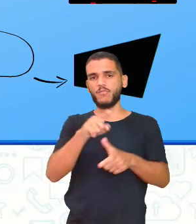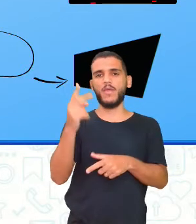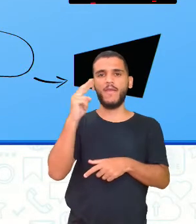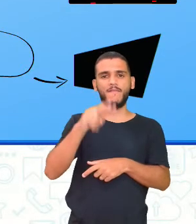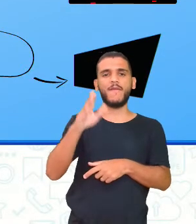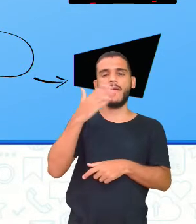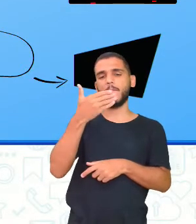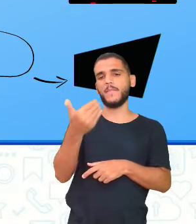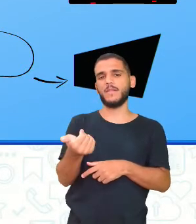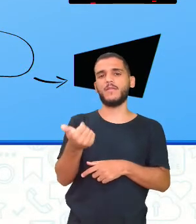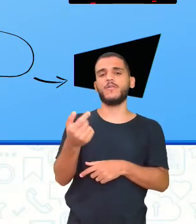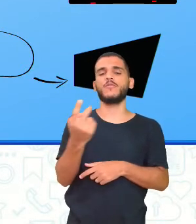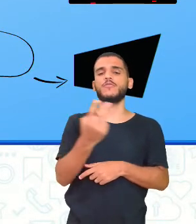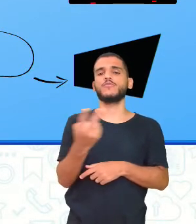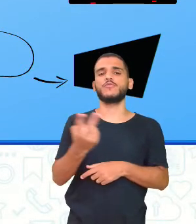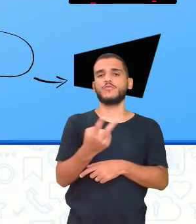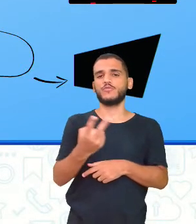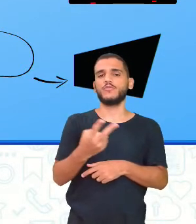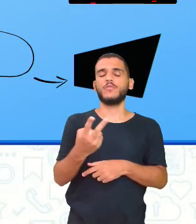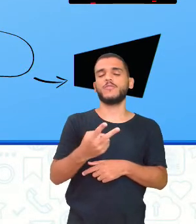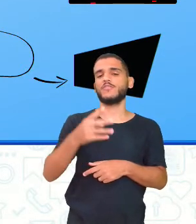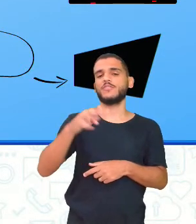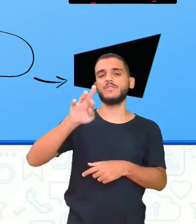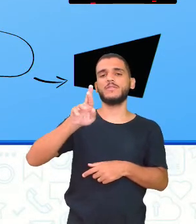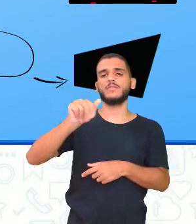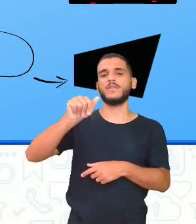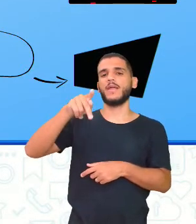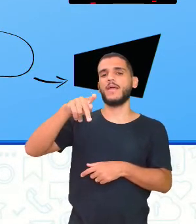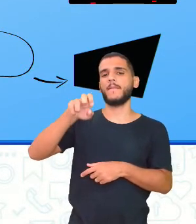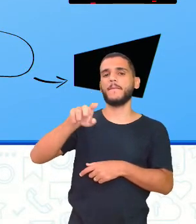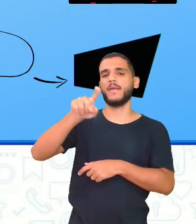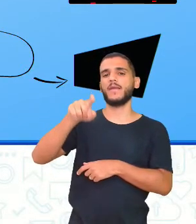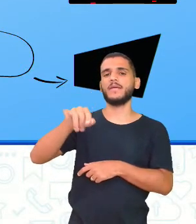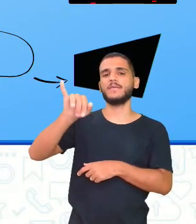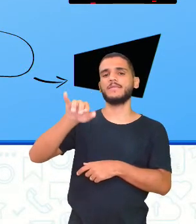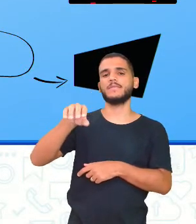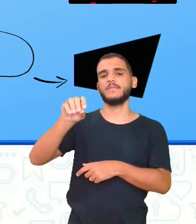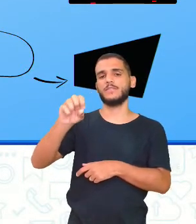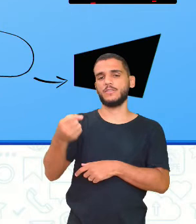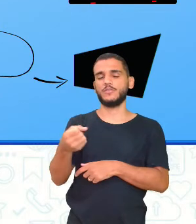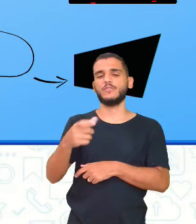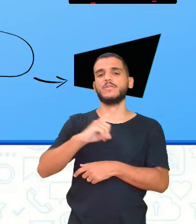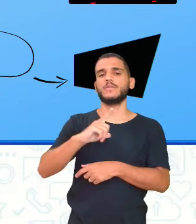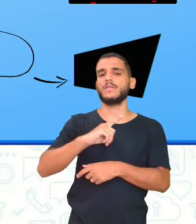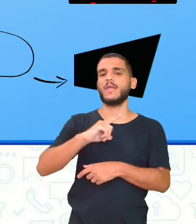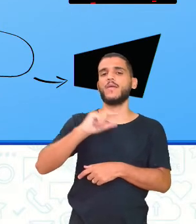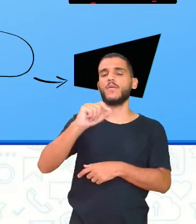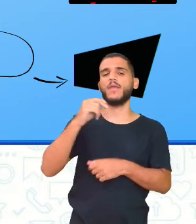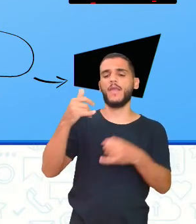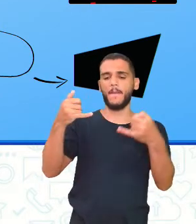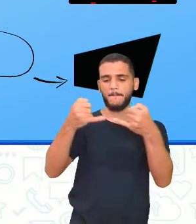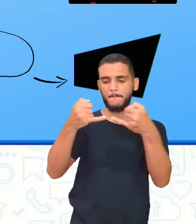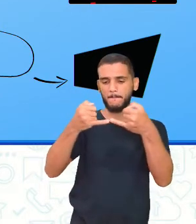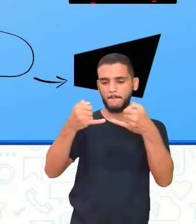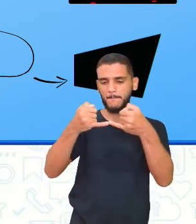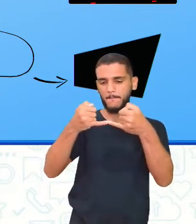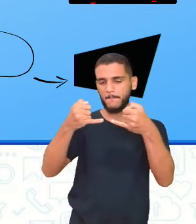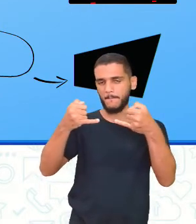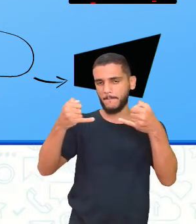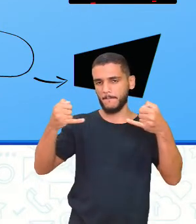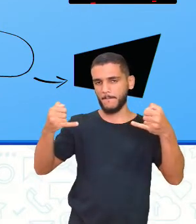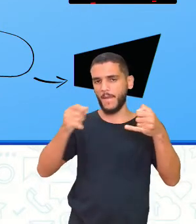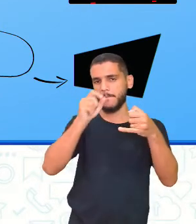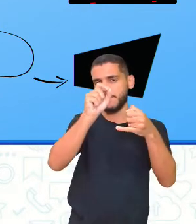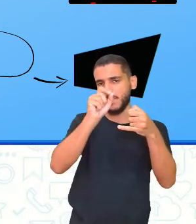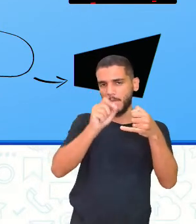que nos 2 trapézios tem aí essa linha pontilhada, mostrando que a distância do